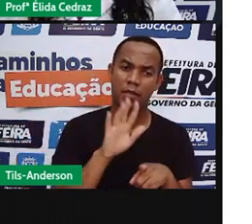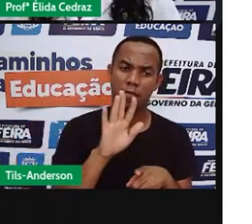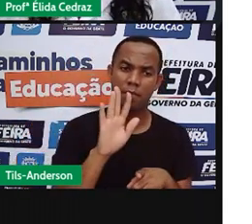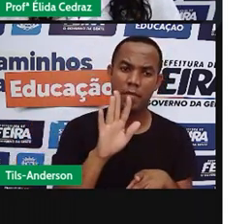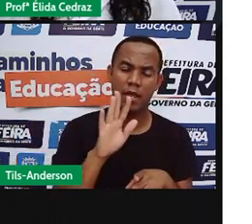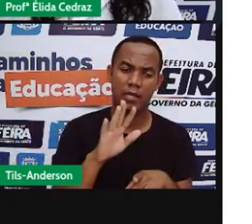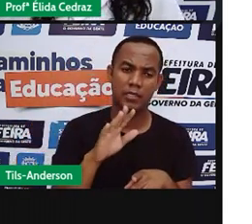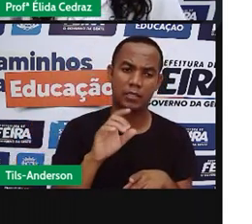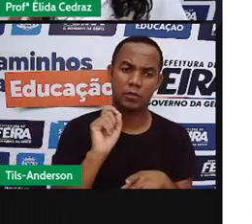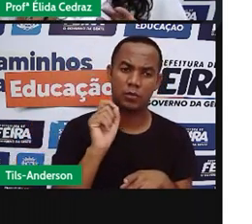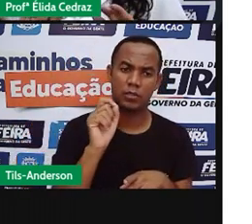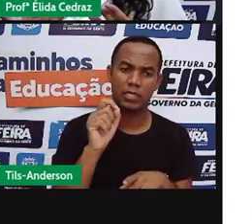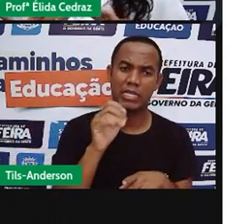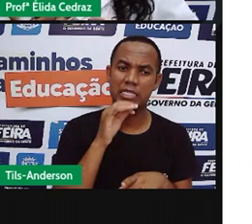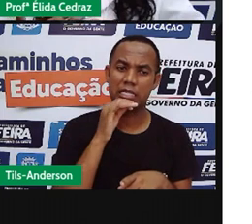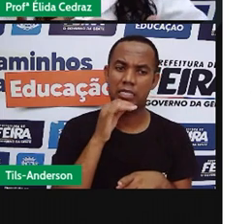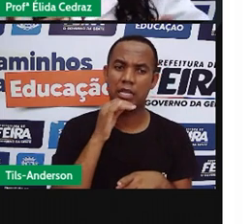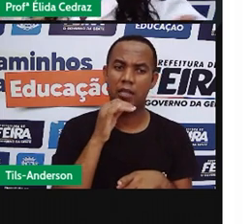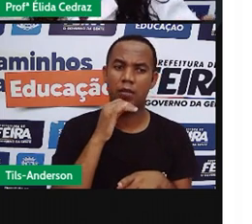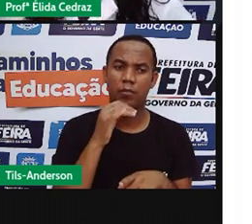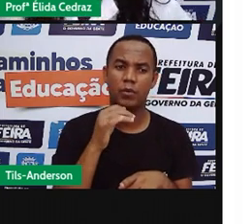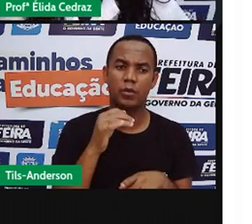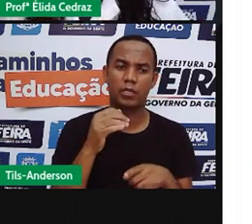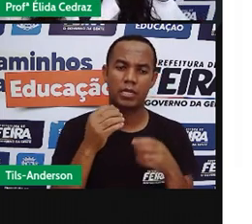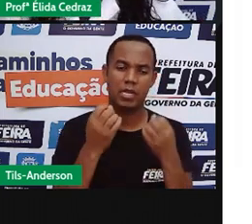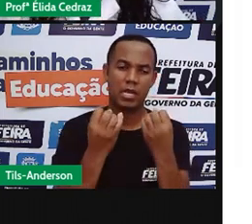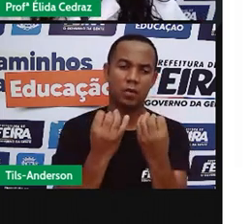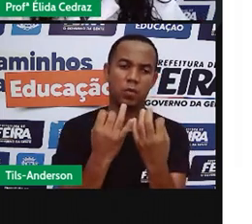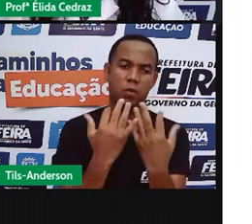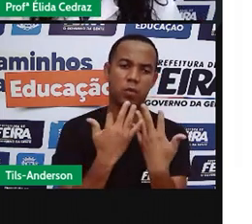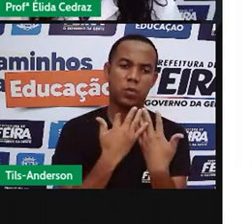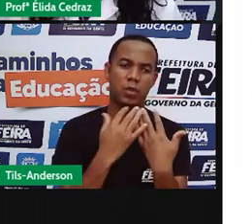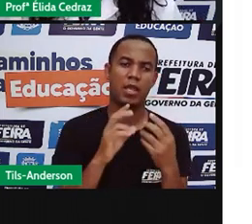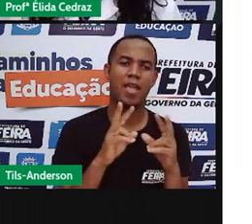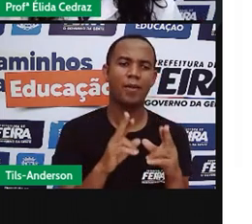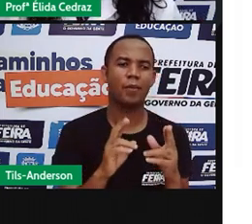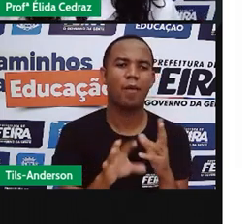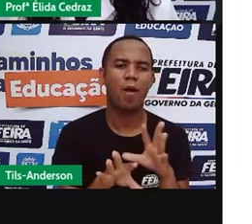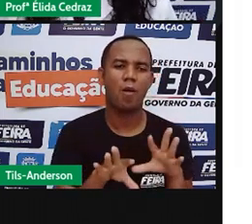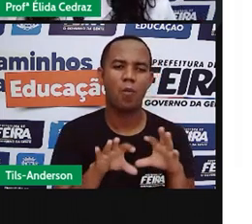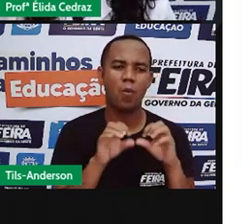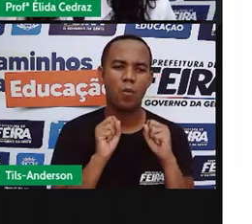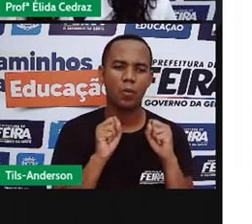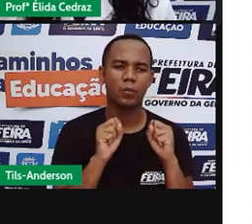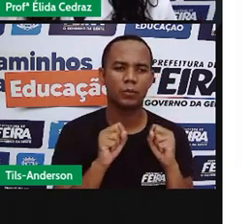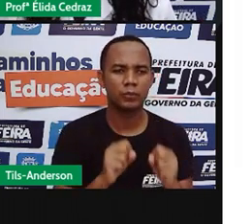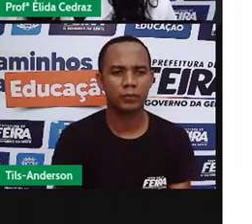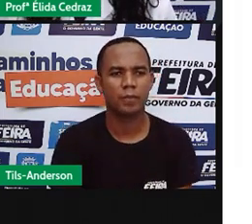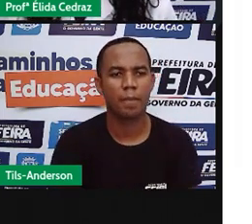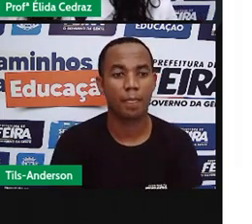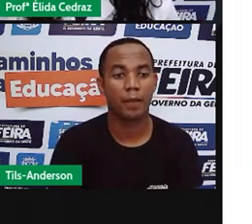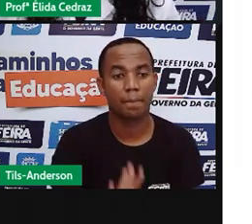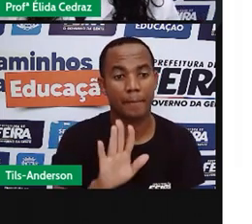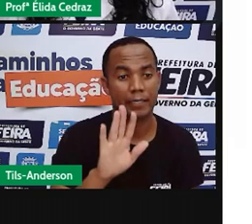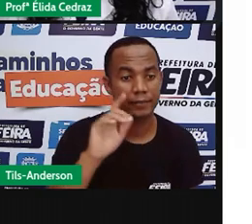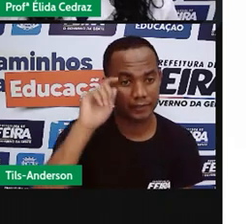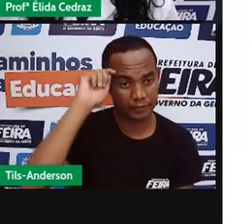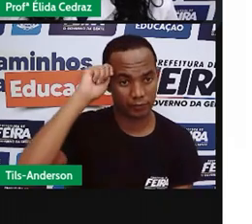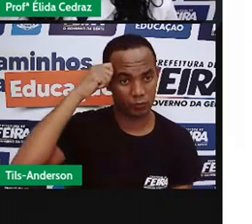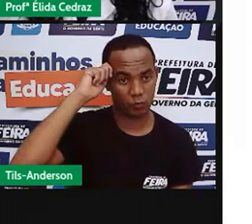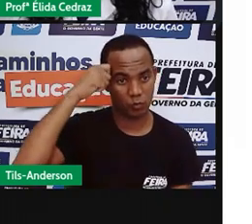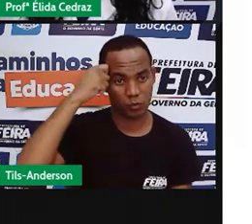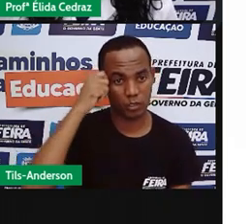superfície clara vai pegar aquela energia que vai absorver. Já as superfícies escuras, ela